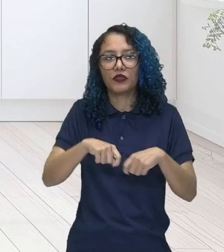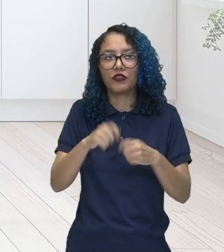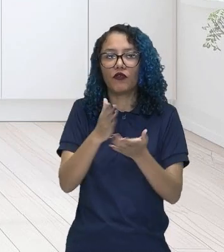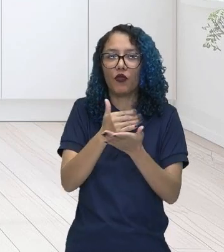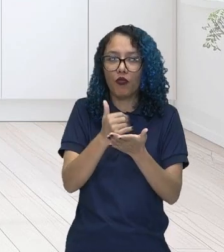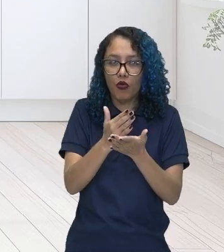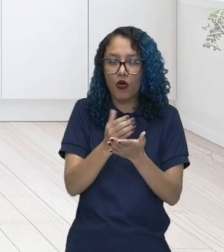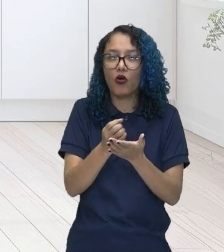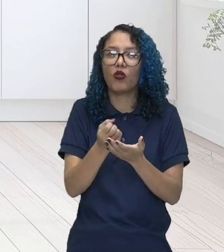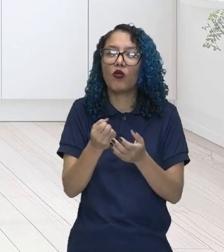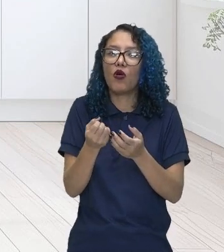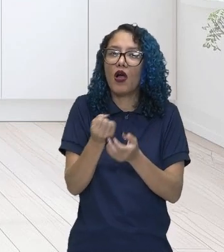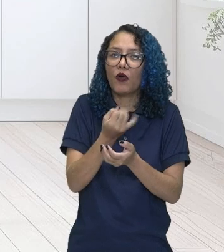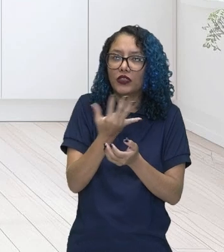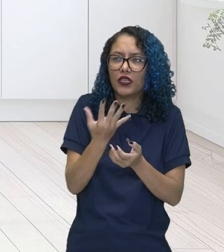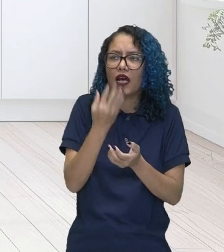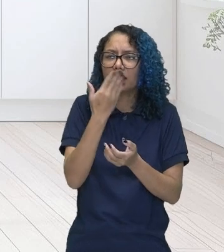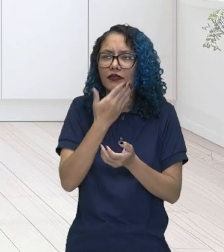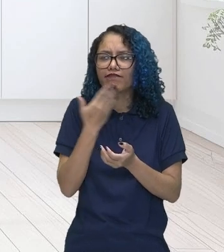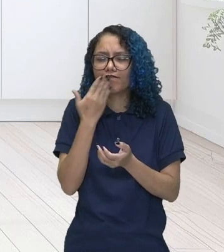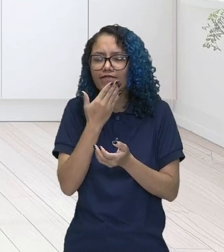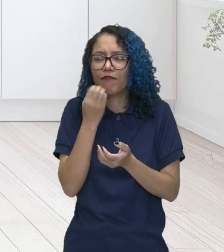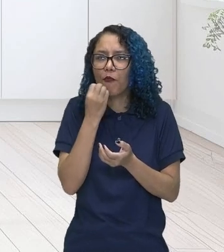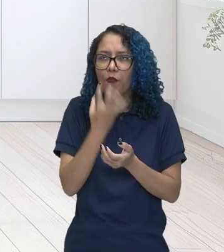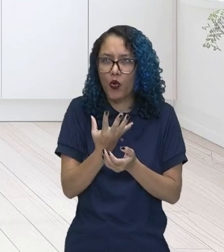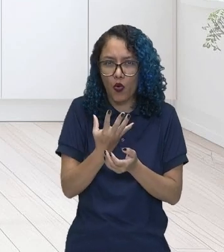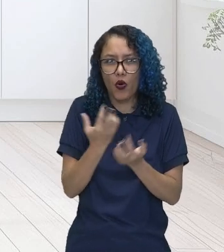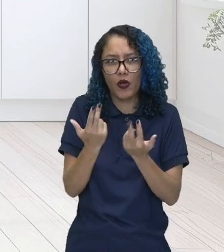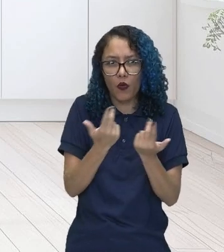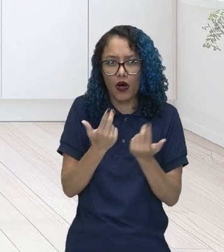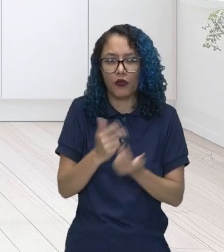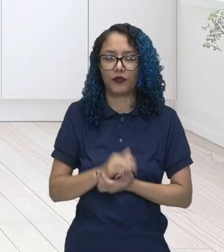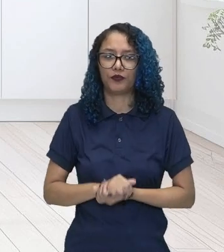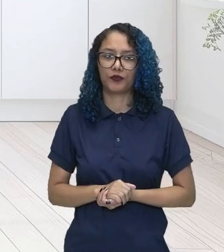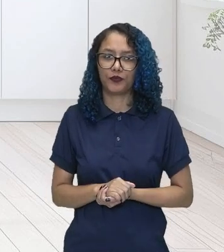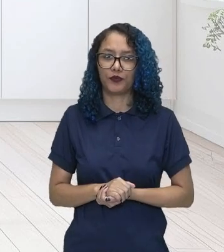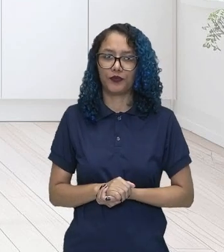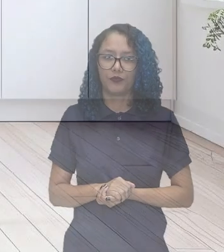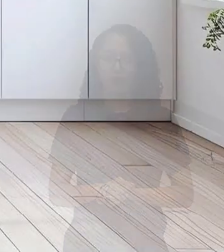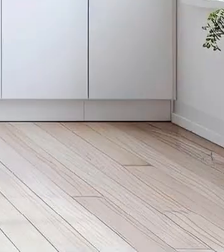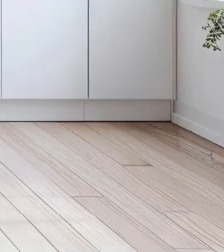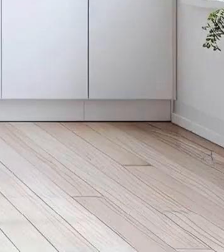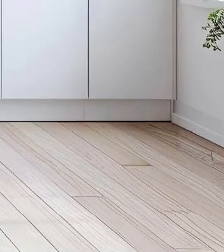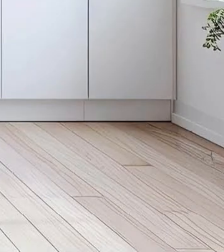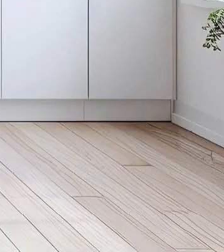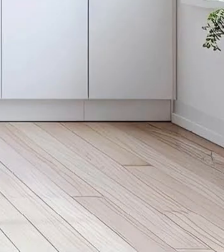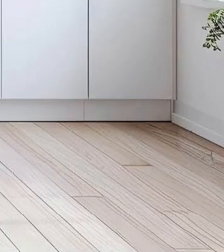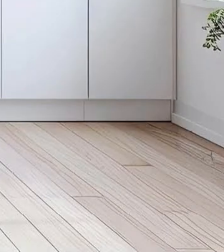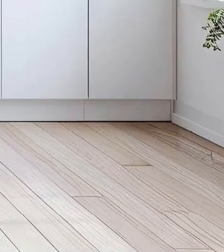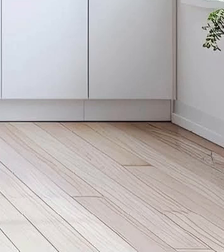mesma consistência e sabor, né? Tanto que eu trago aqui uma receita para vocês, né? Olha